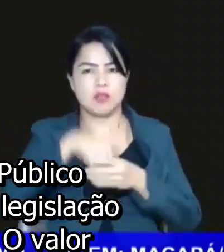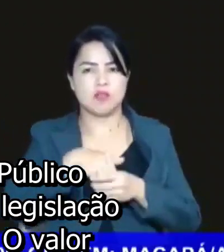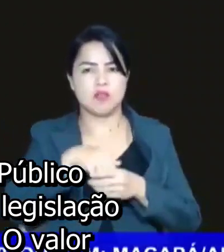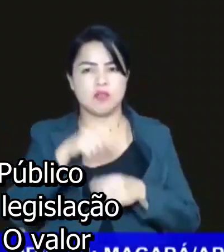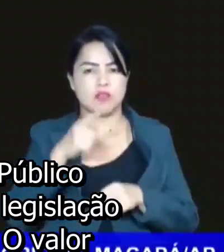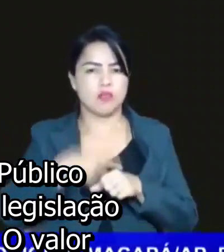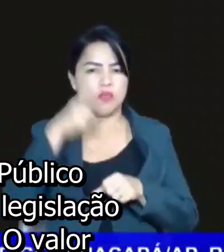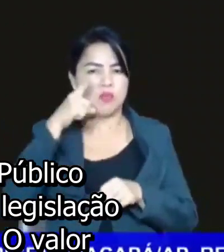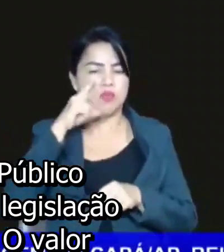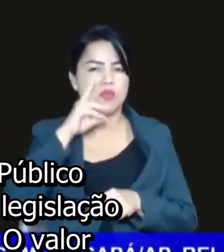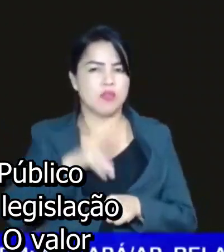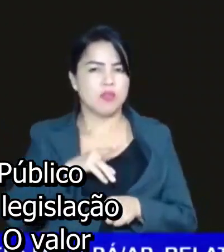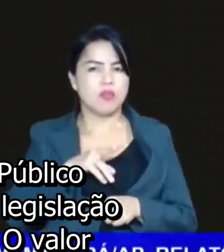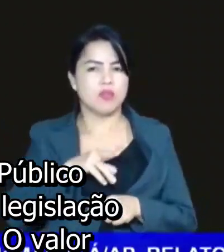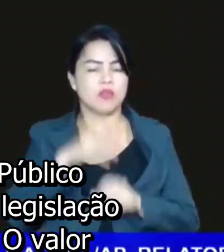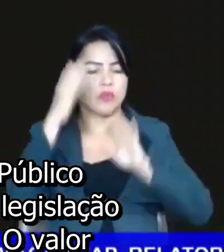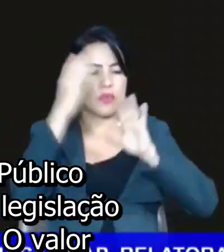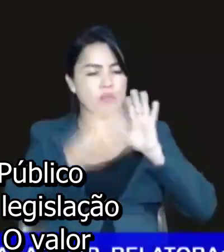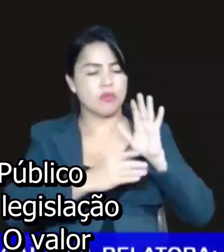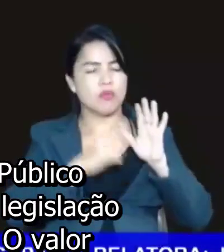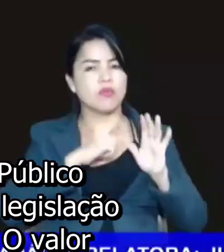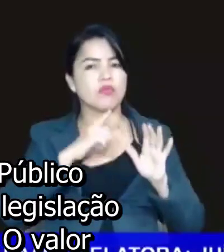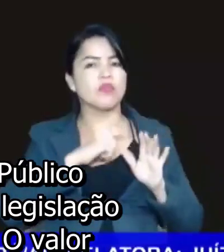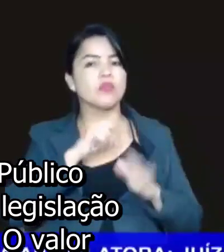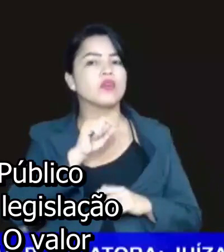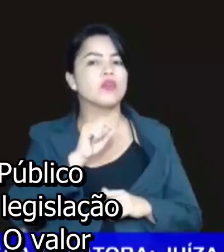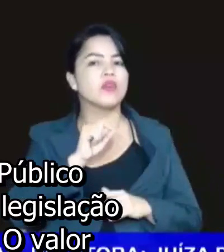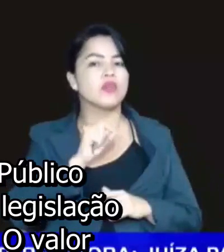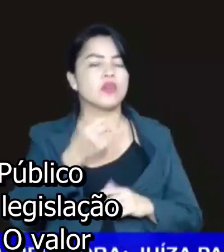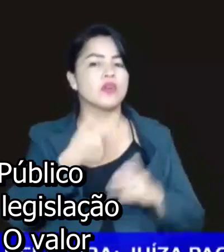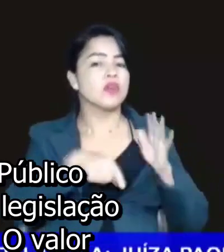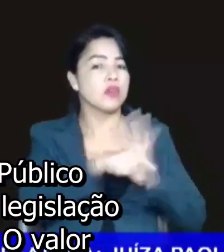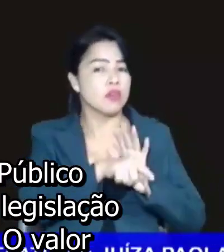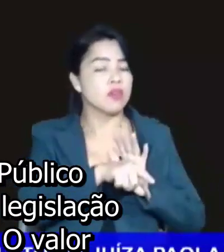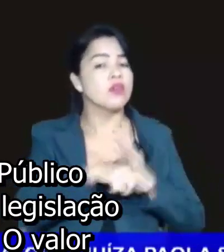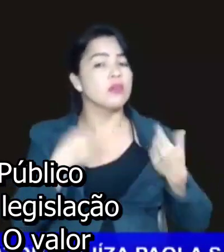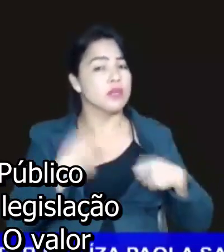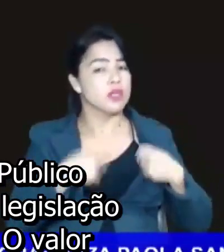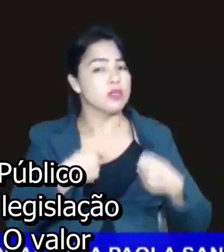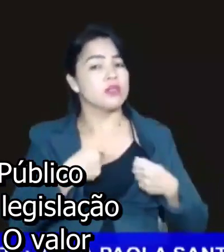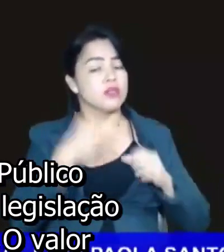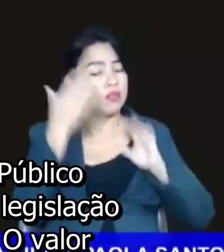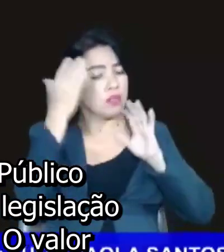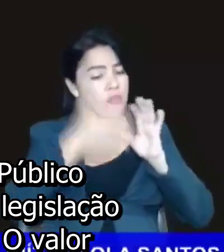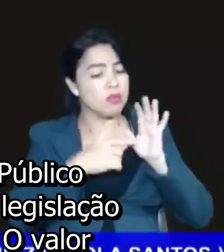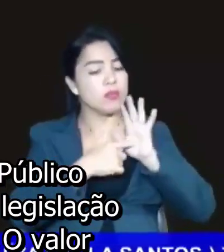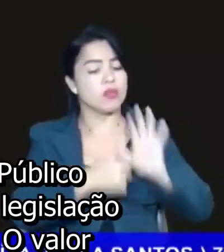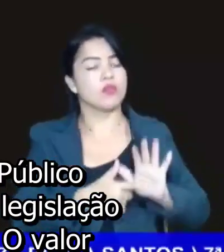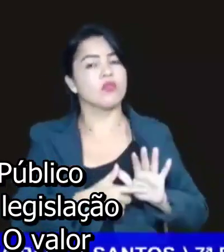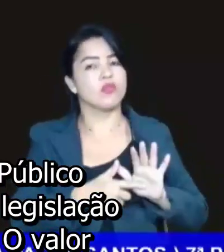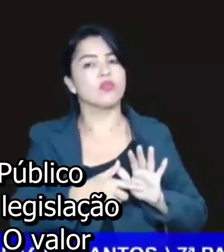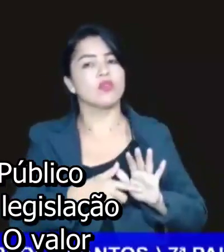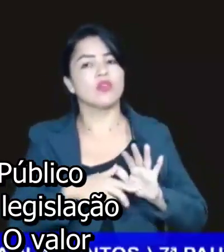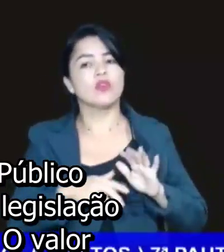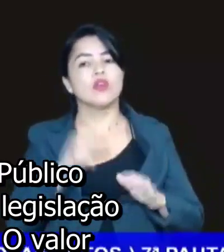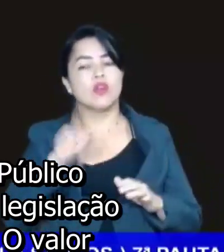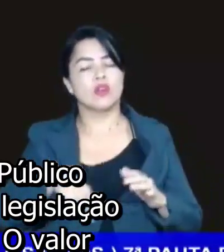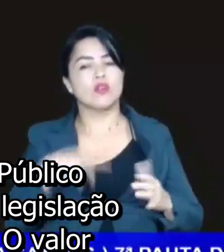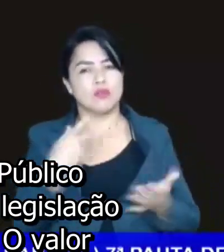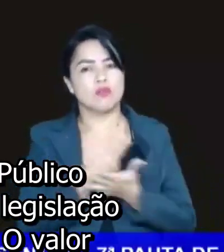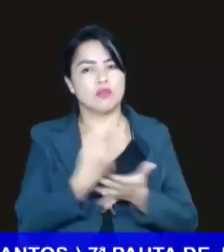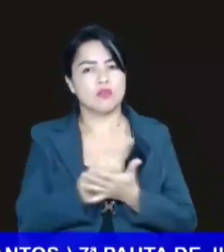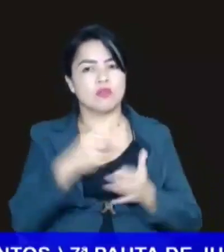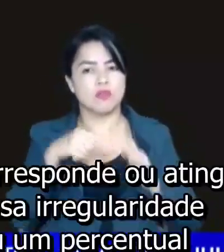a comprovação aquém do que a legislação exige. No presente caso, há um agravante.